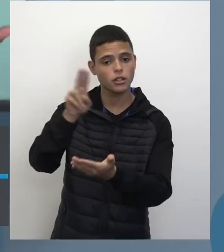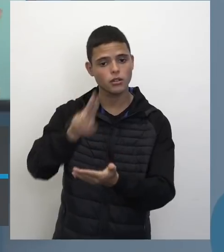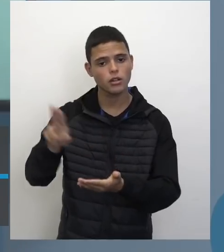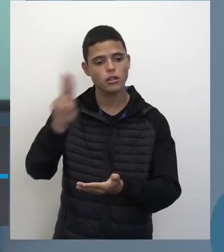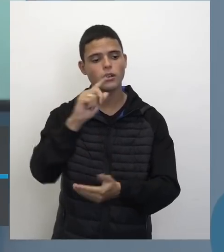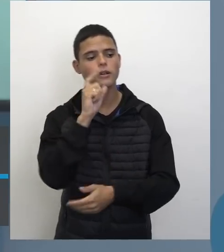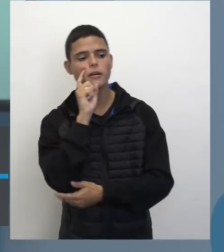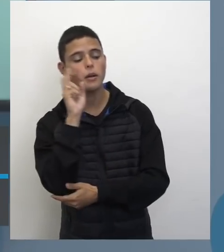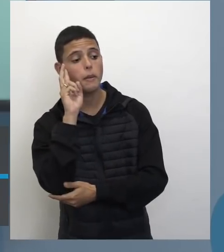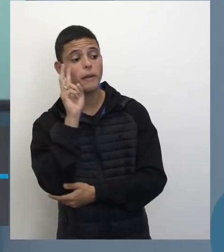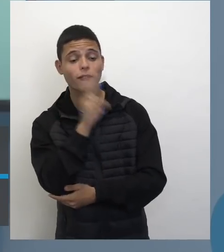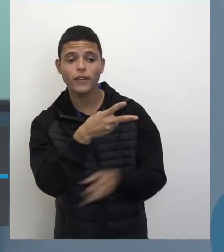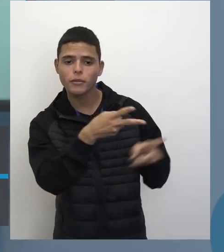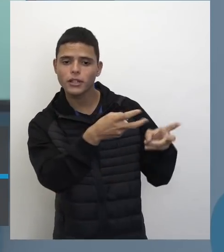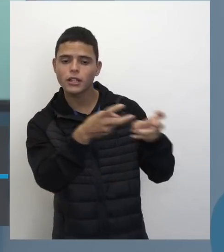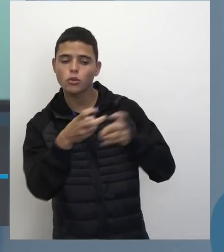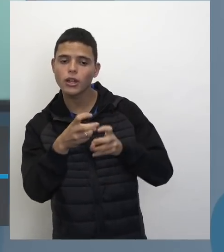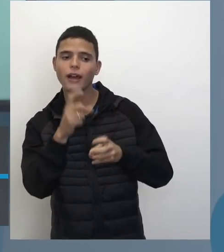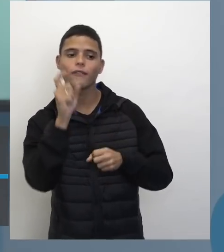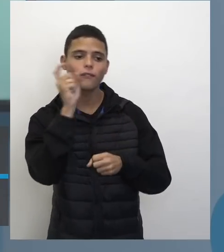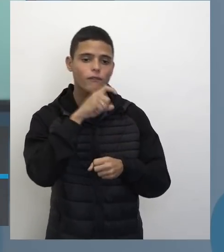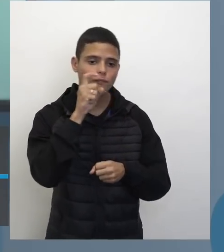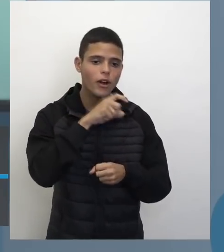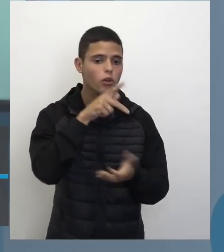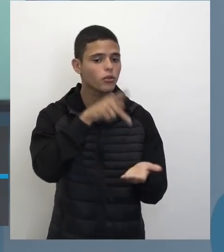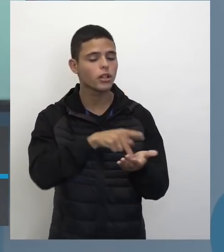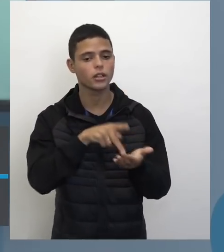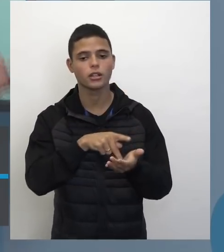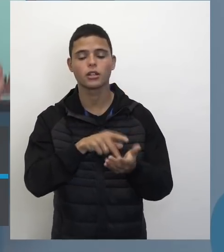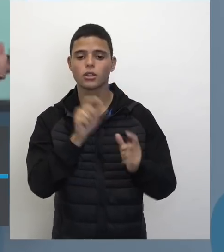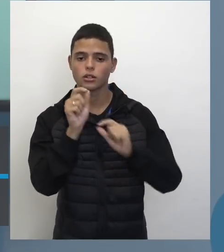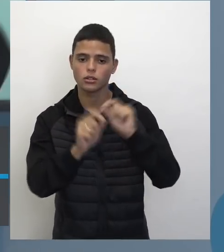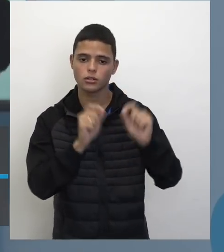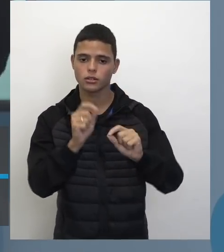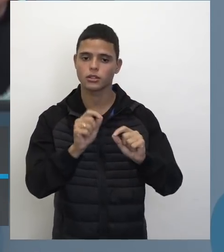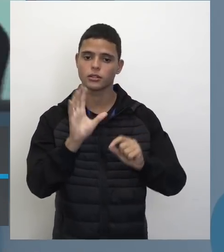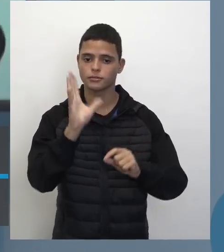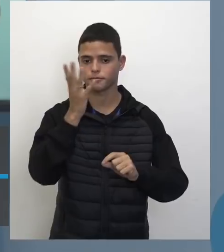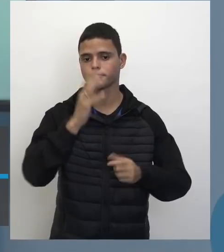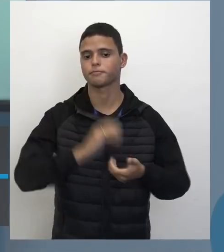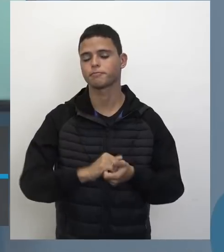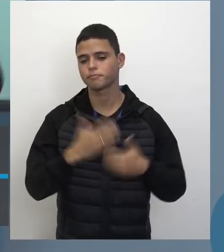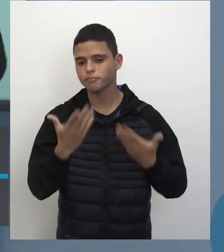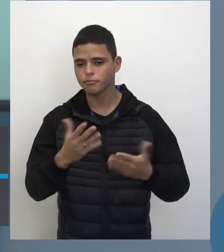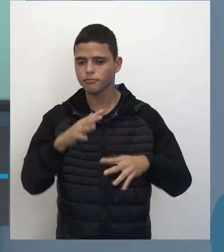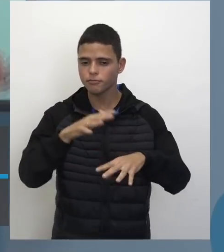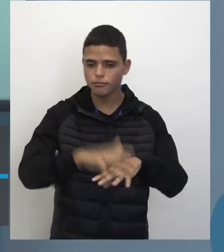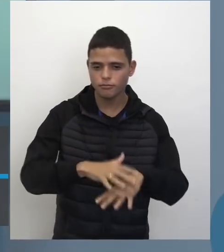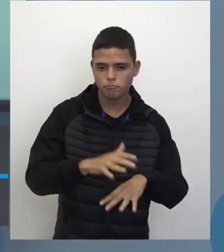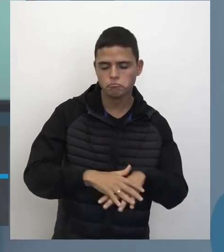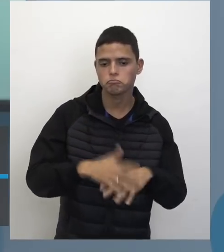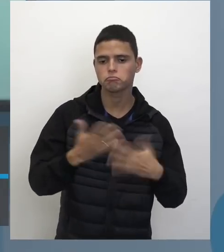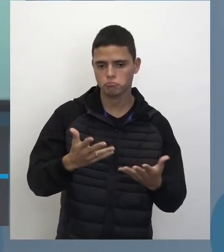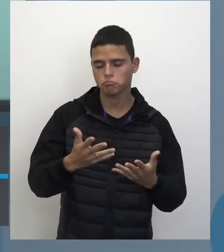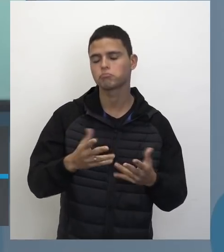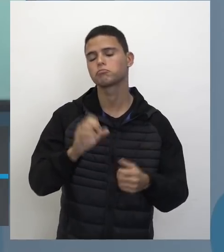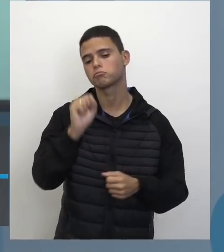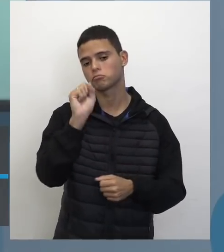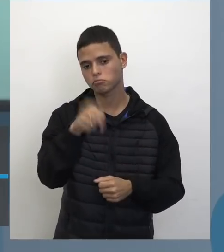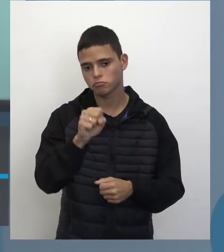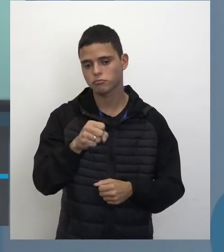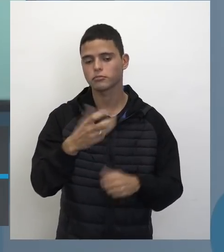é falso. Só que é muito importante nessa tabela da verdade, ela é de matemática? Sim, ela segue princípios da lógica